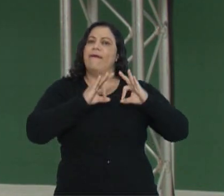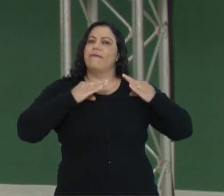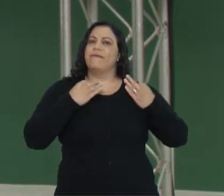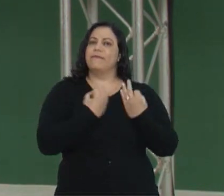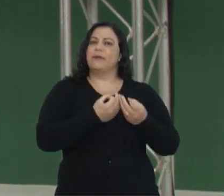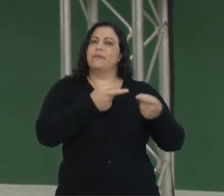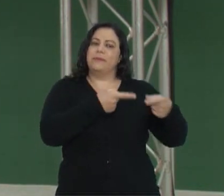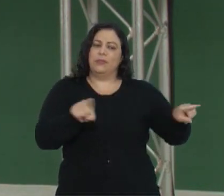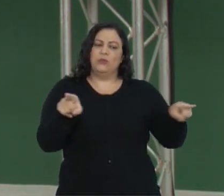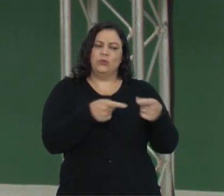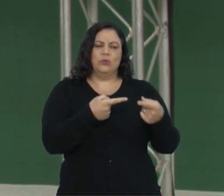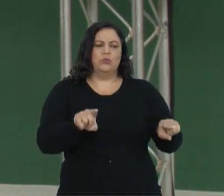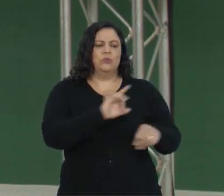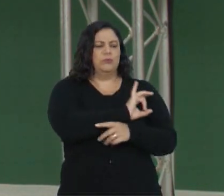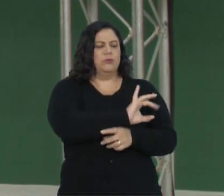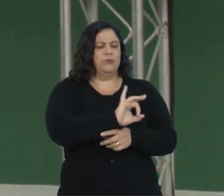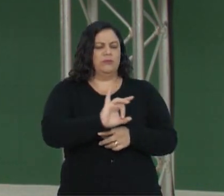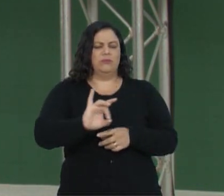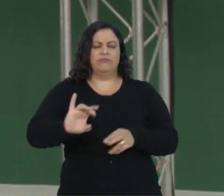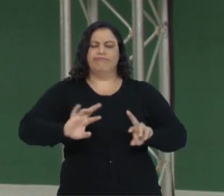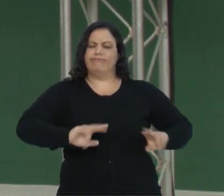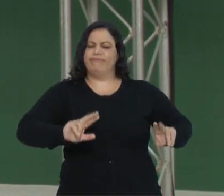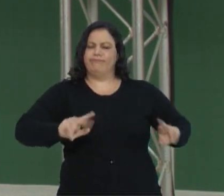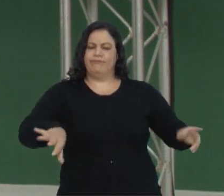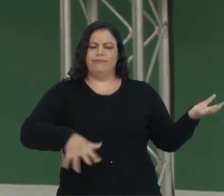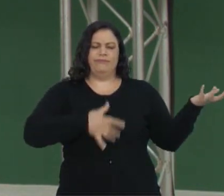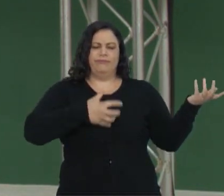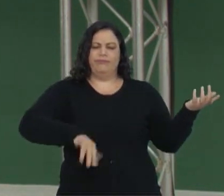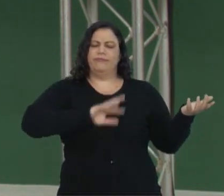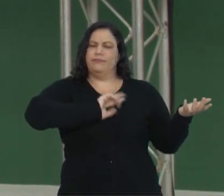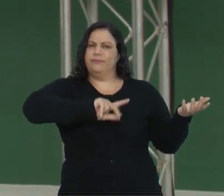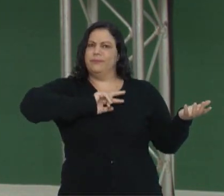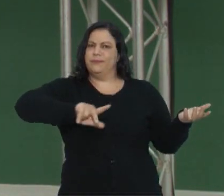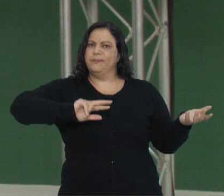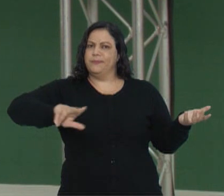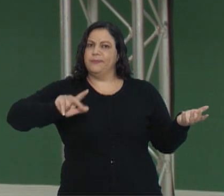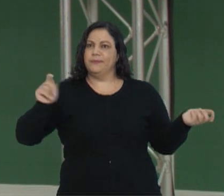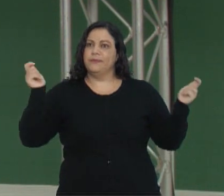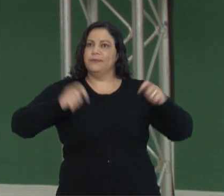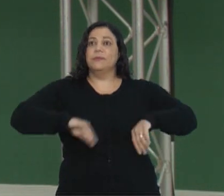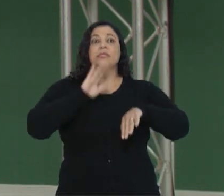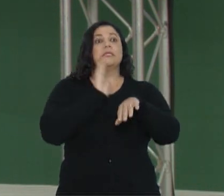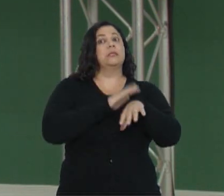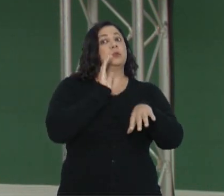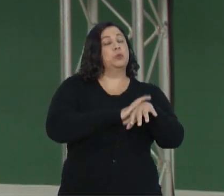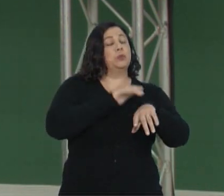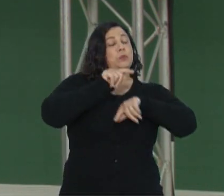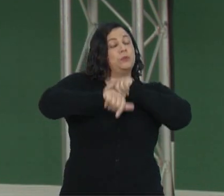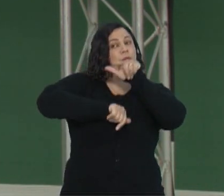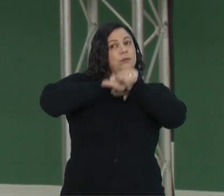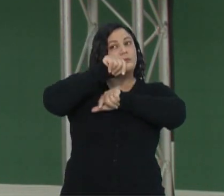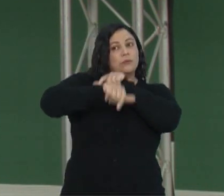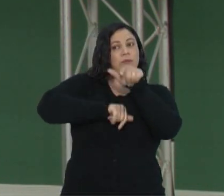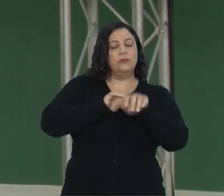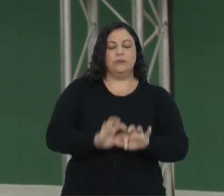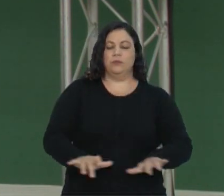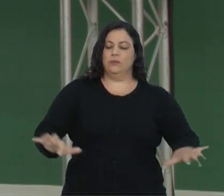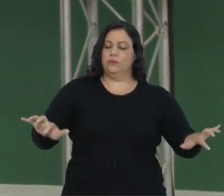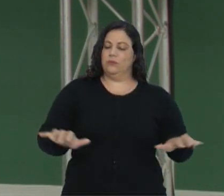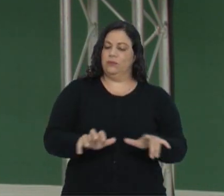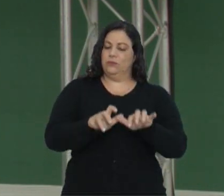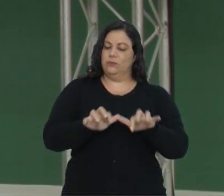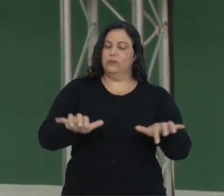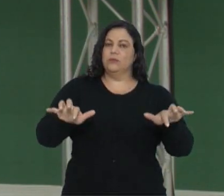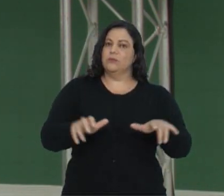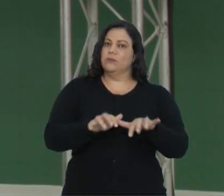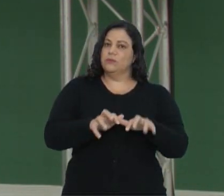ensinou uma música diferente, um instrumento diferente para ele, foi aprendendo, aí com o tempo ele acabou indo trabalhar com órgão, né,